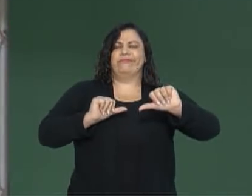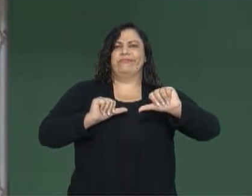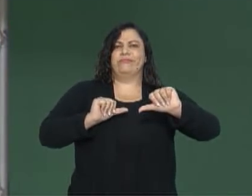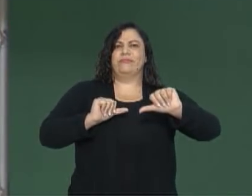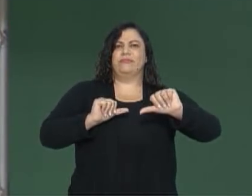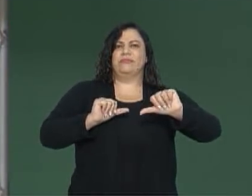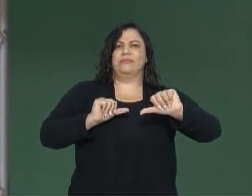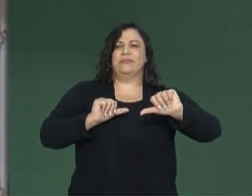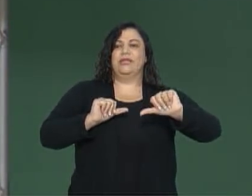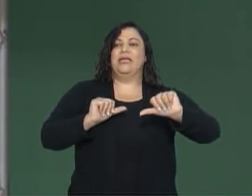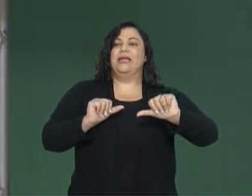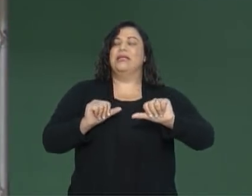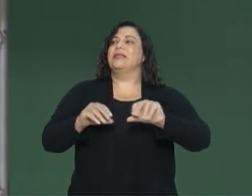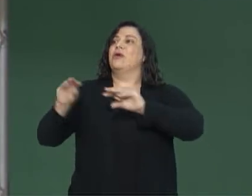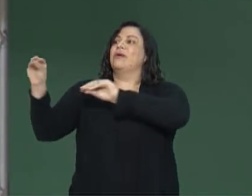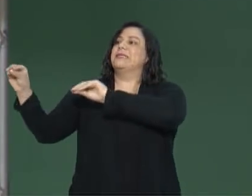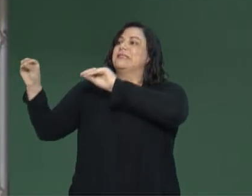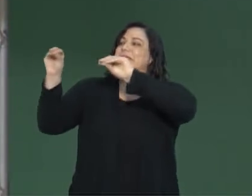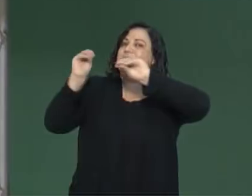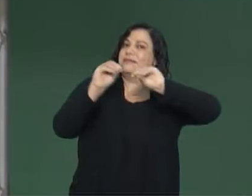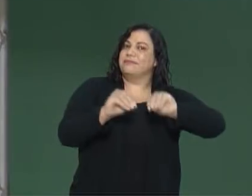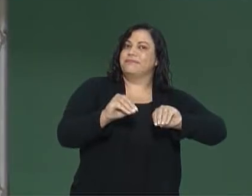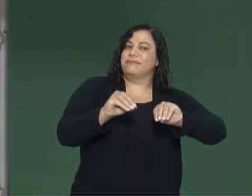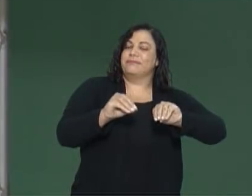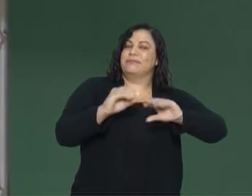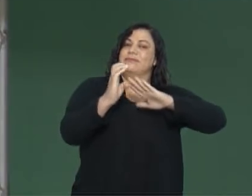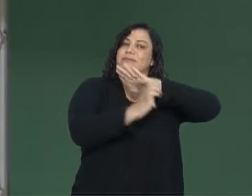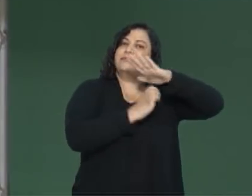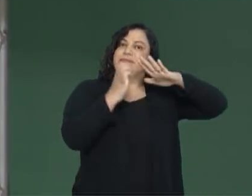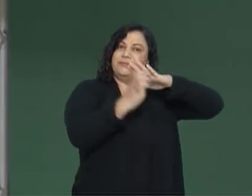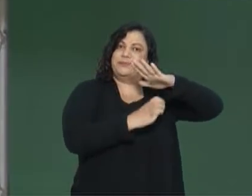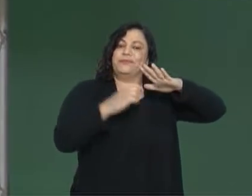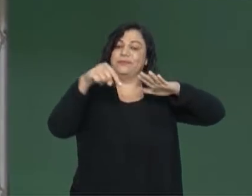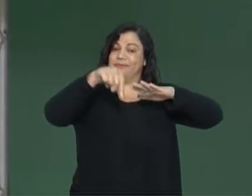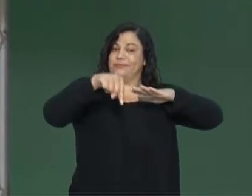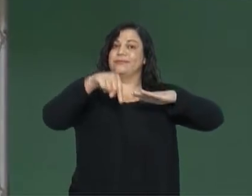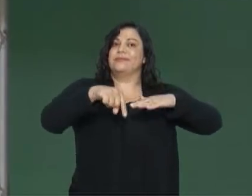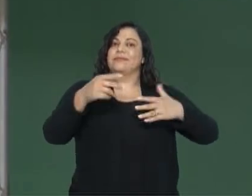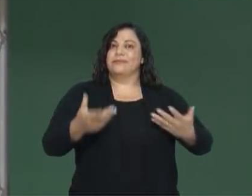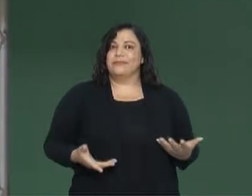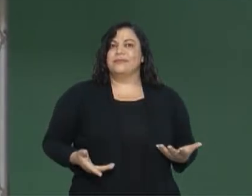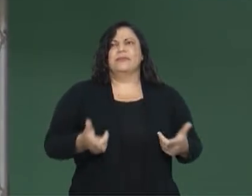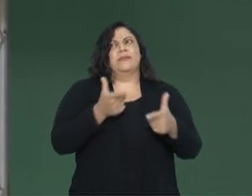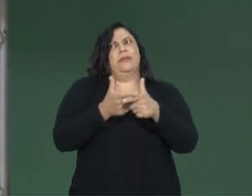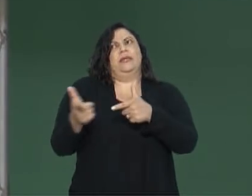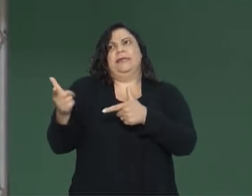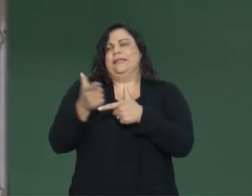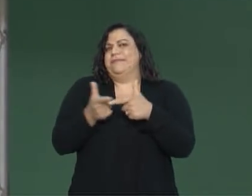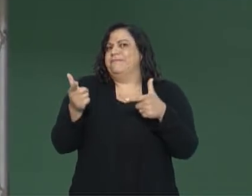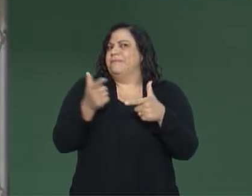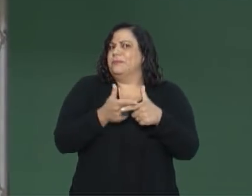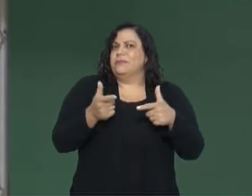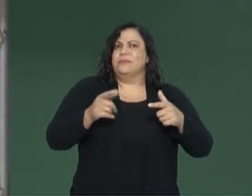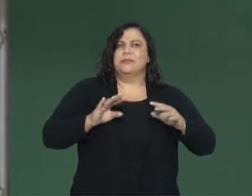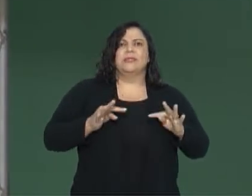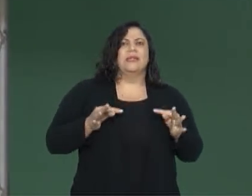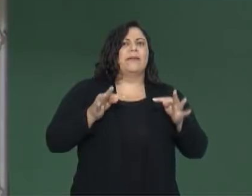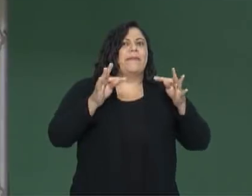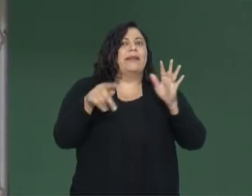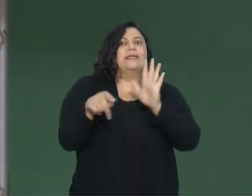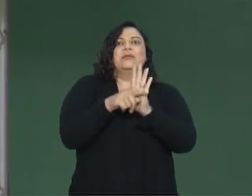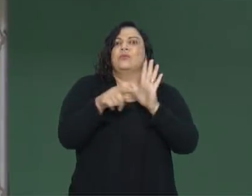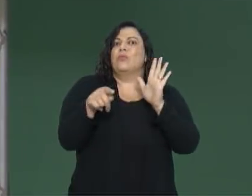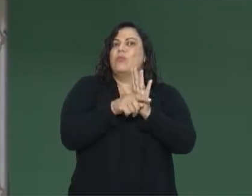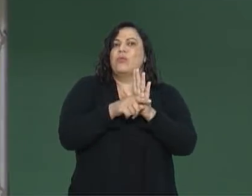trazendo empresas para que elas se instalassem aqui. E não tem problema nenhum que elas se instalem aqui. Eu estou dizendo que nós temos que desenvolver as